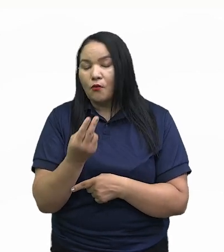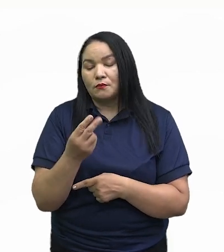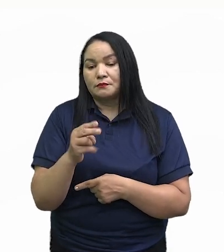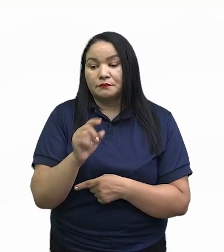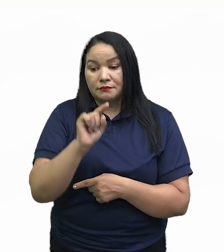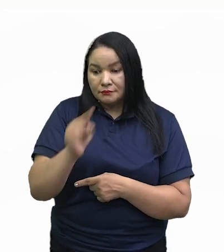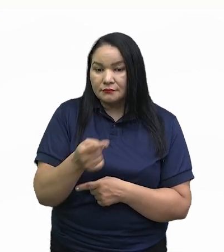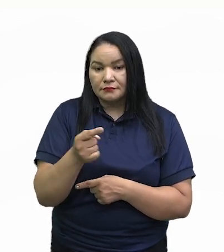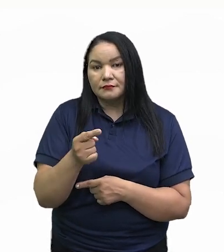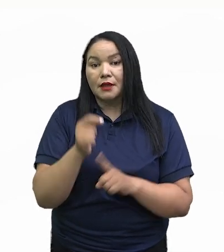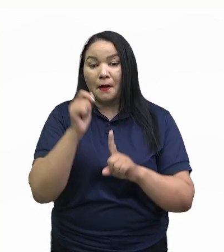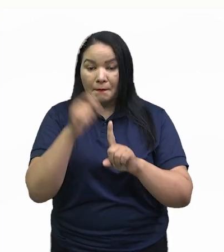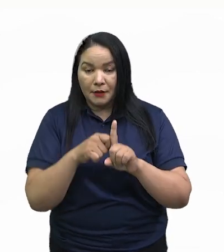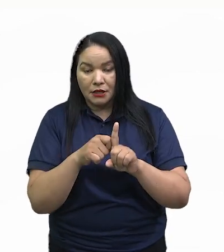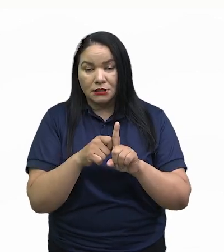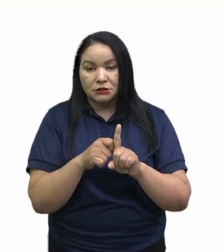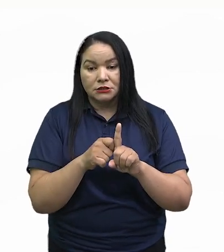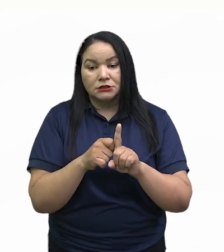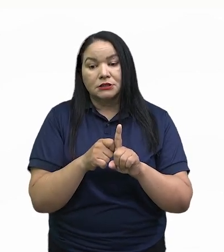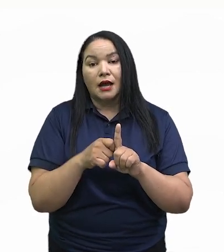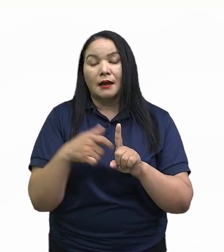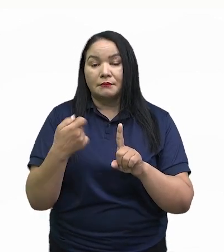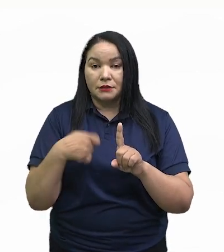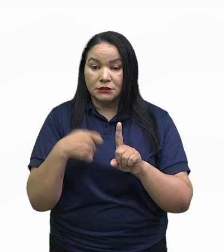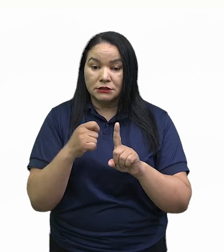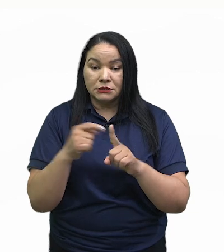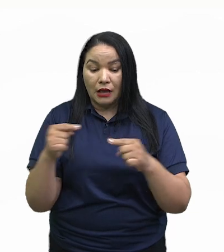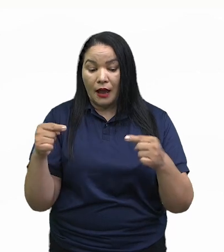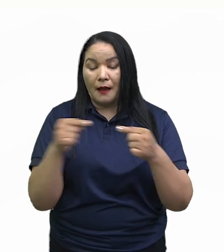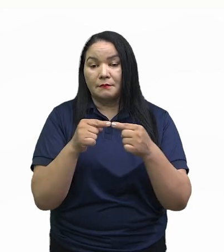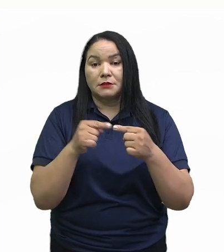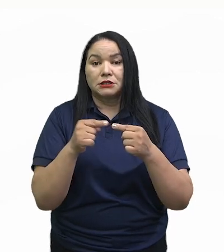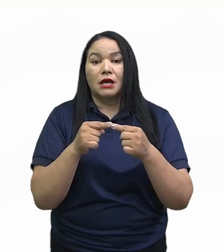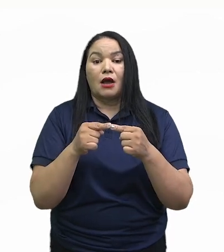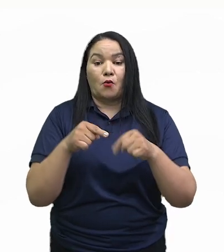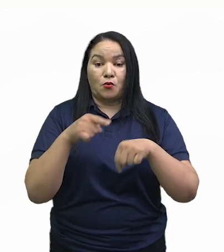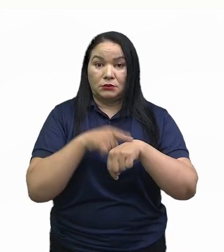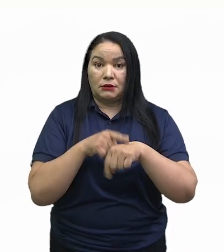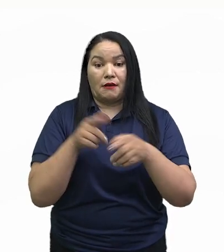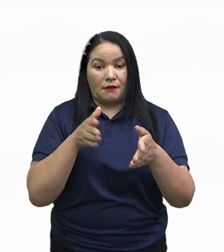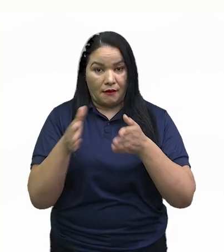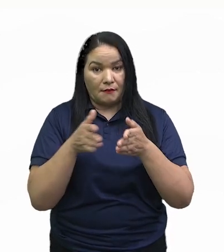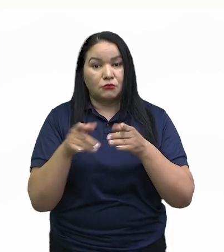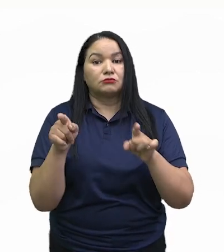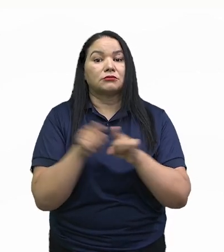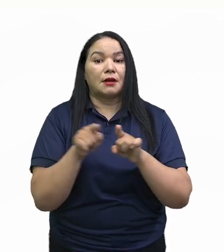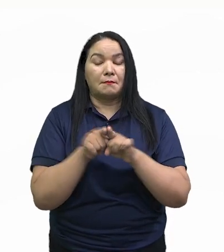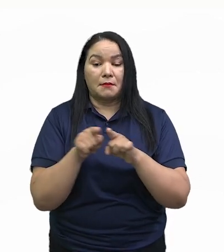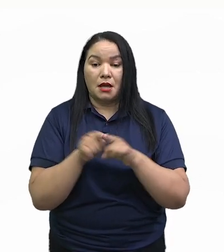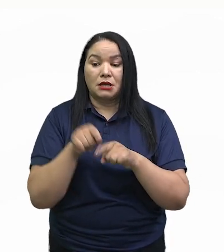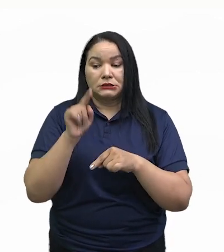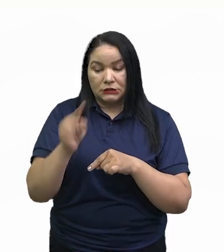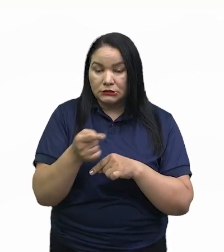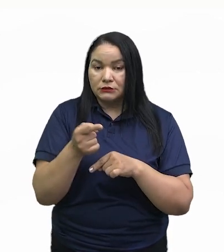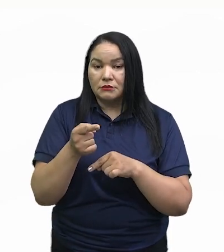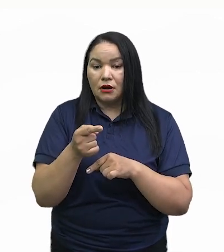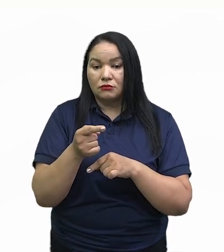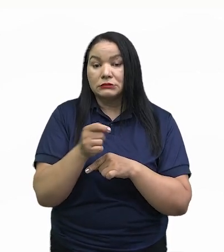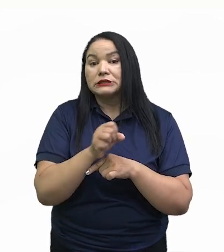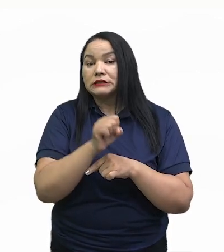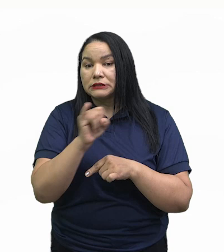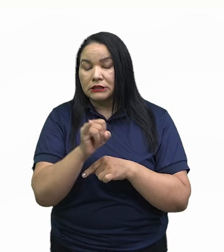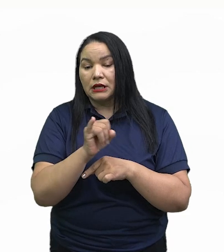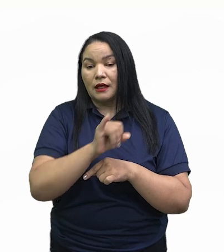é recomendado, para que você possa fazer todos os cálculos, o tempo também venha em meses. Se a taxa vier